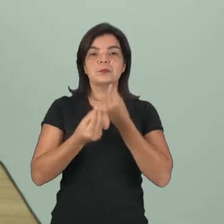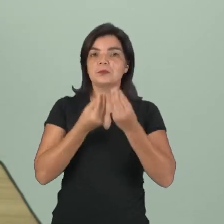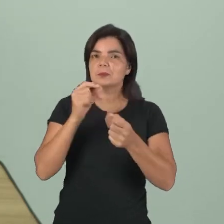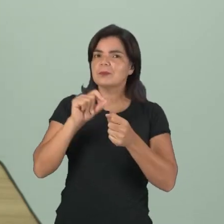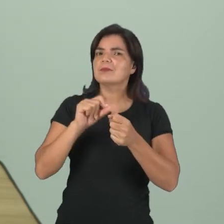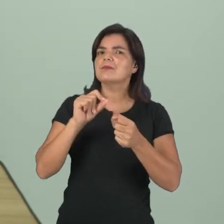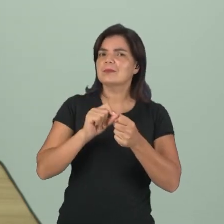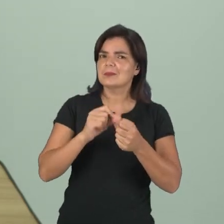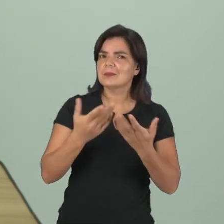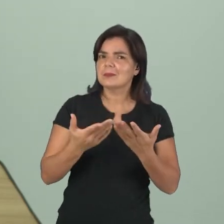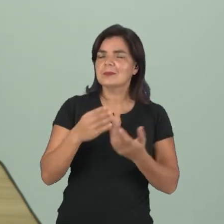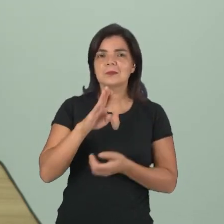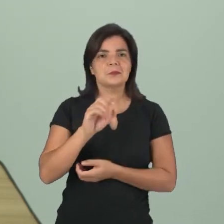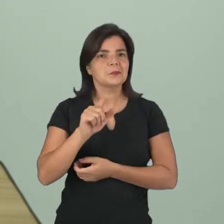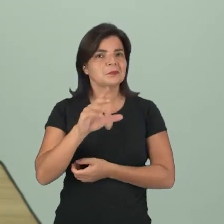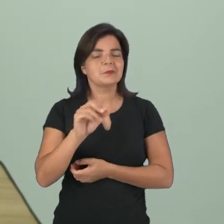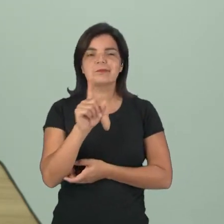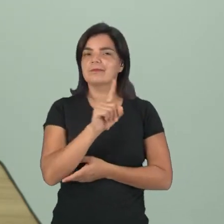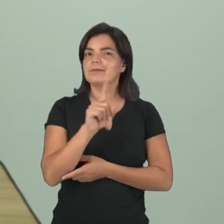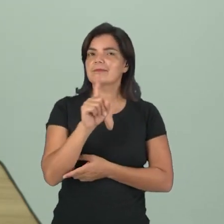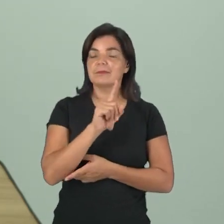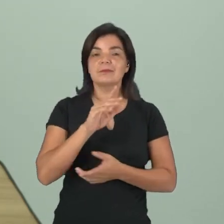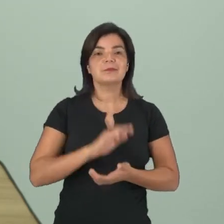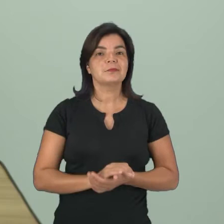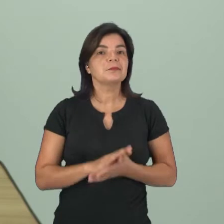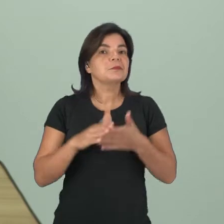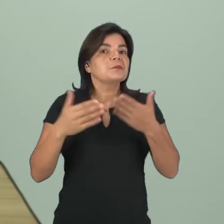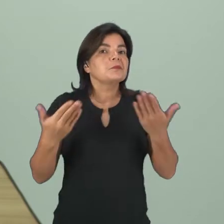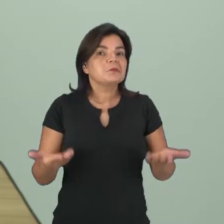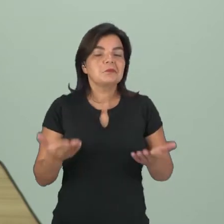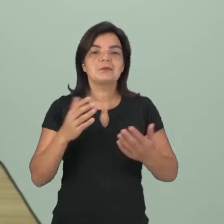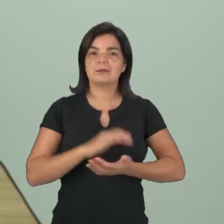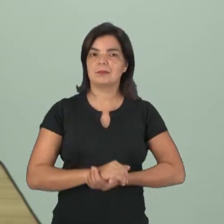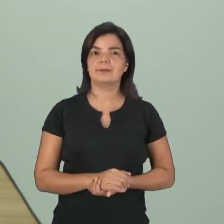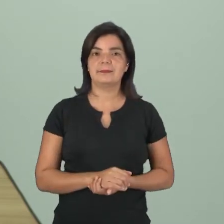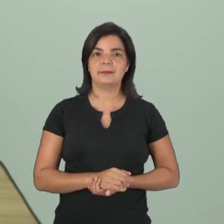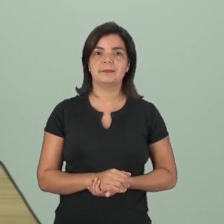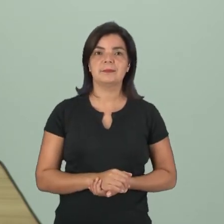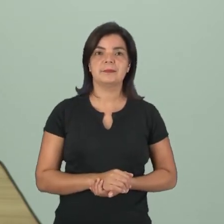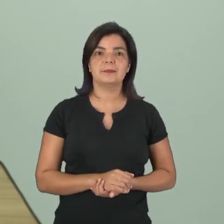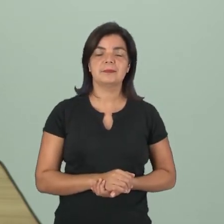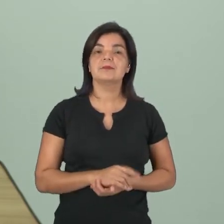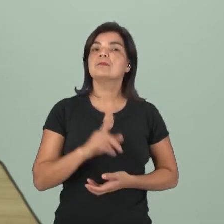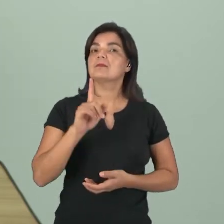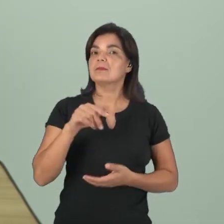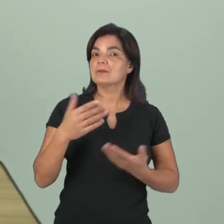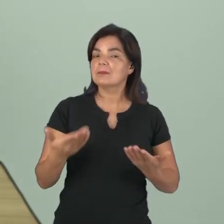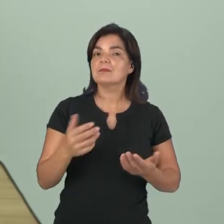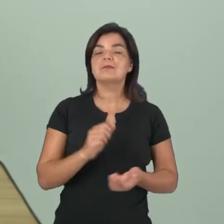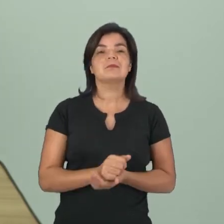um bolo? Não, não é o convite. Então, qual é? É a